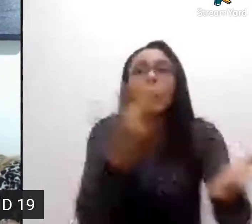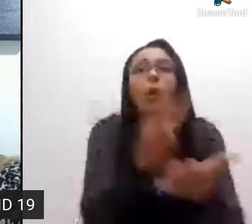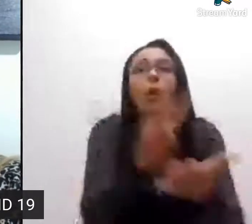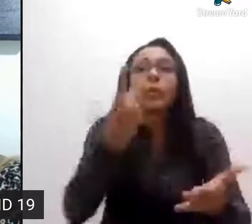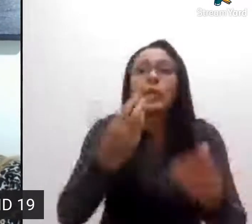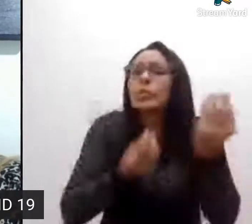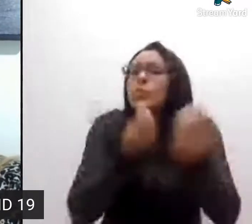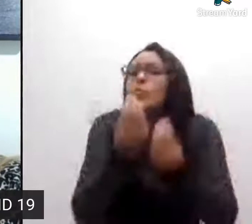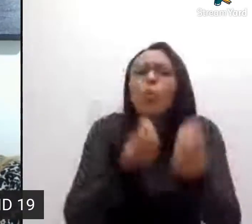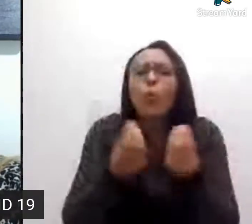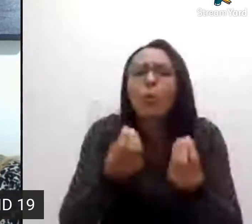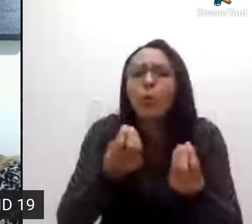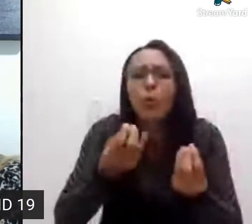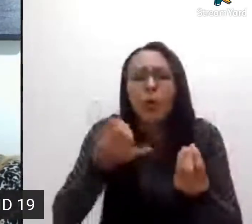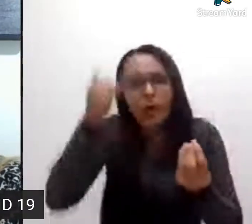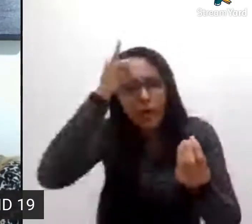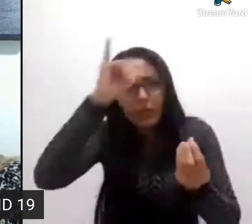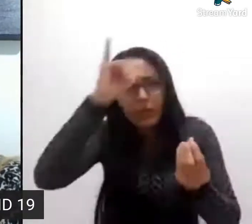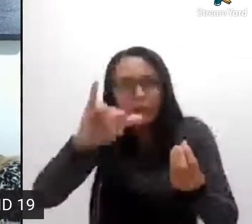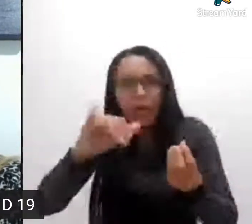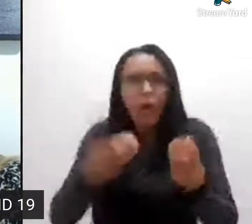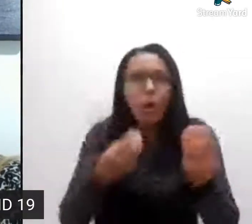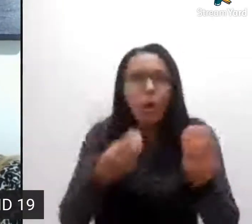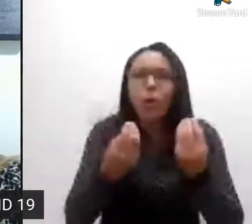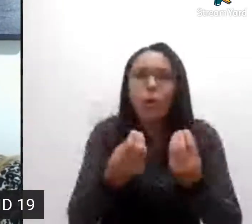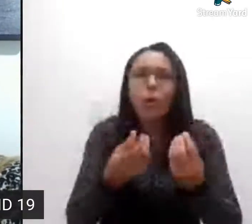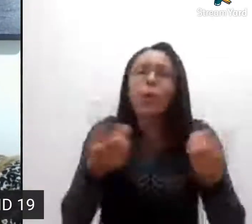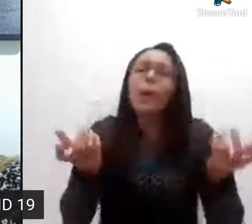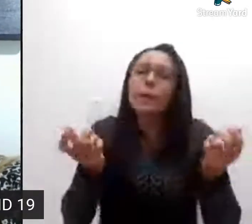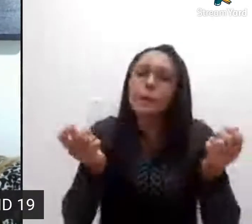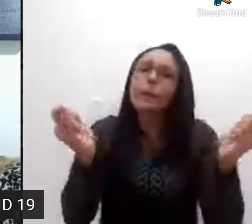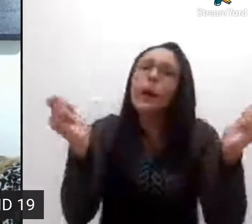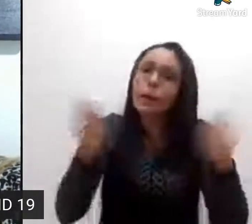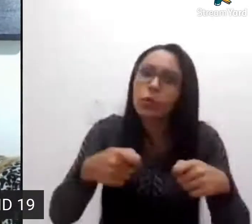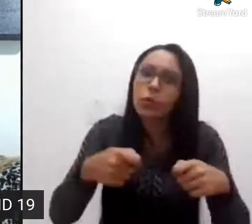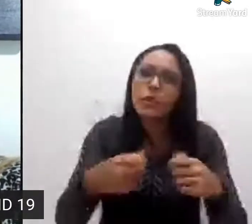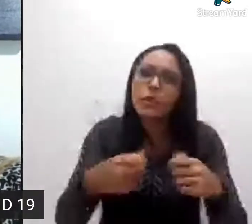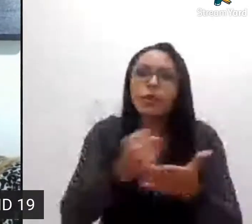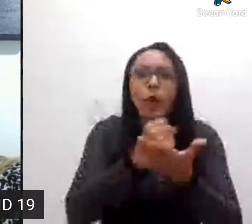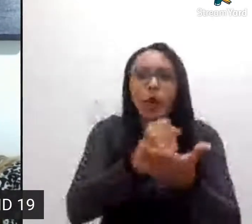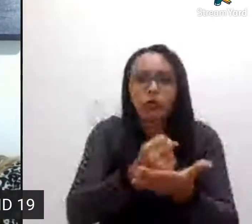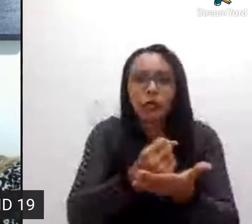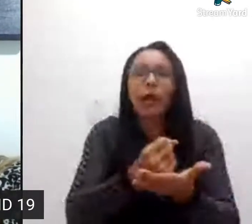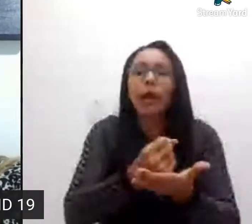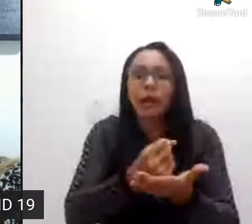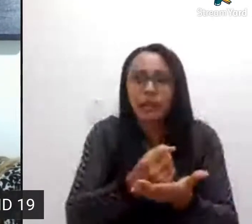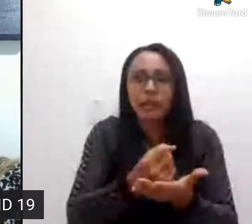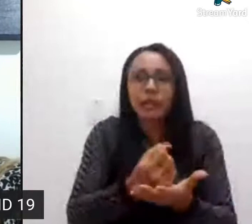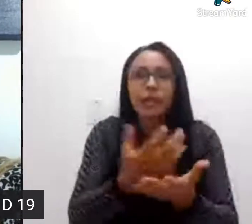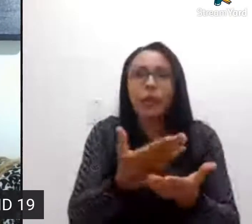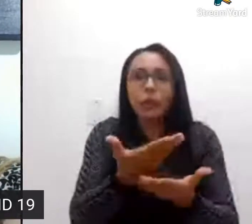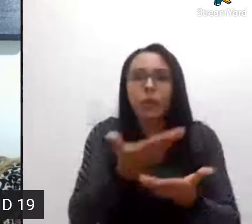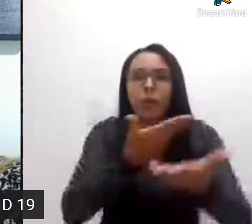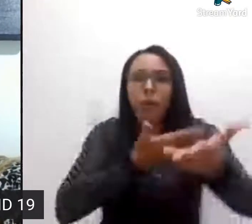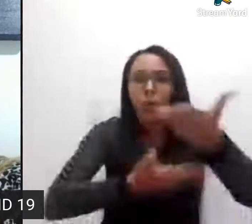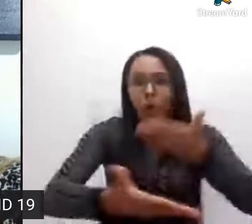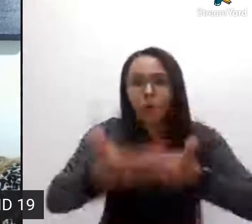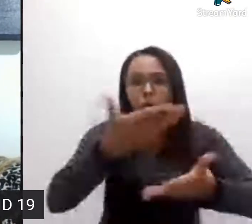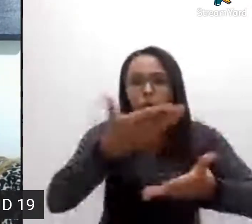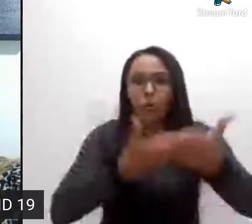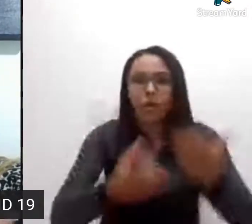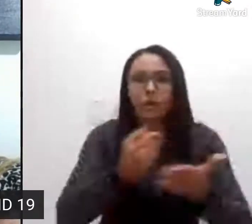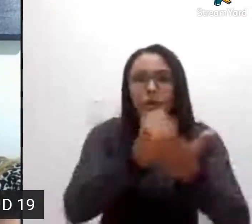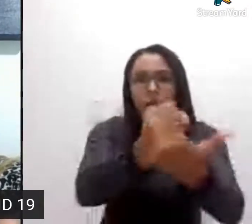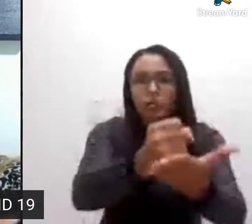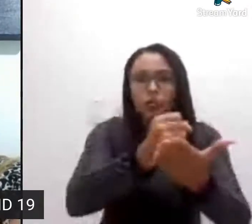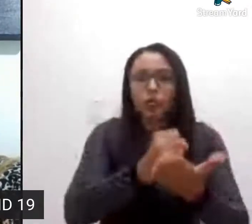e como podemos contribuir uns com os outros, né? É importante dizer que nesse momento de retorno,